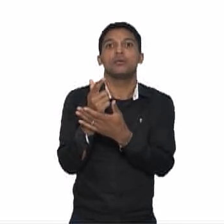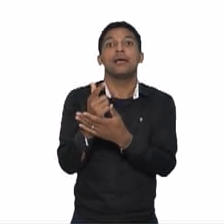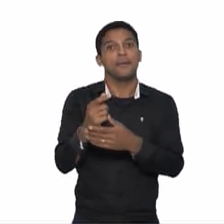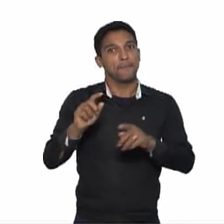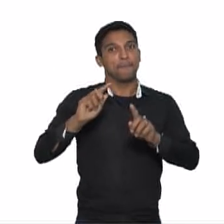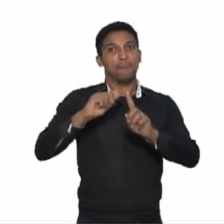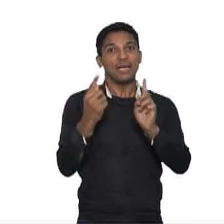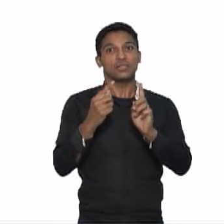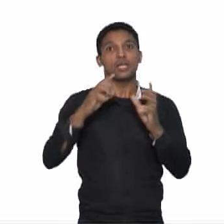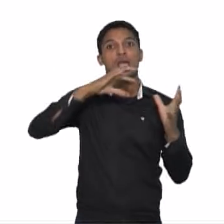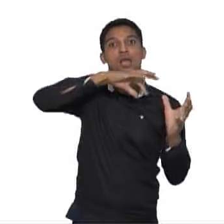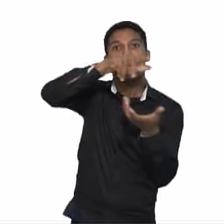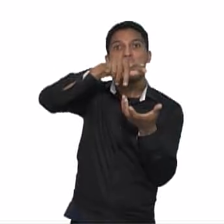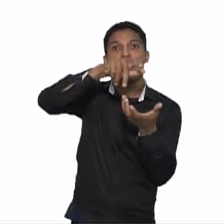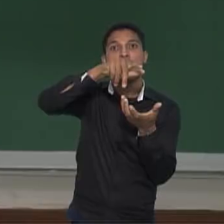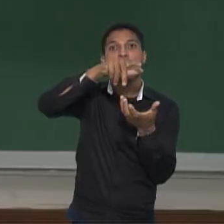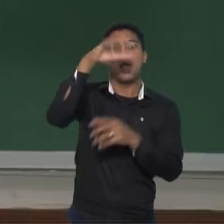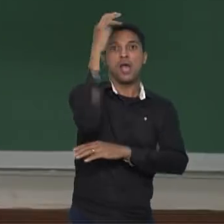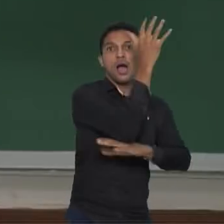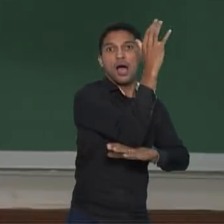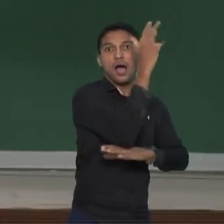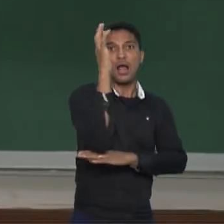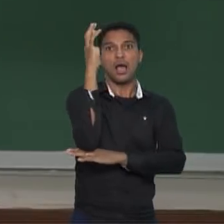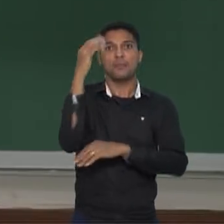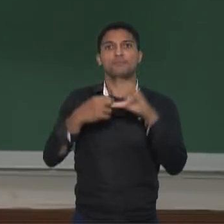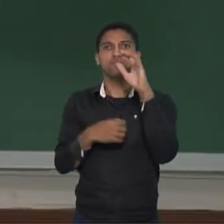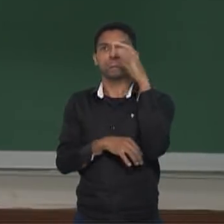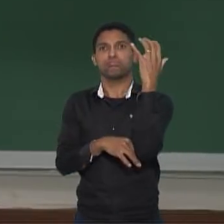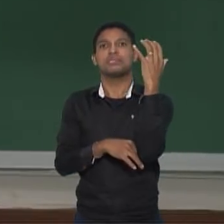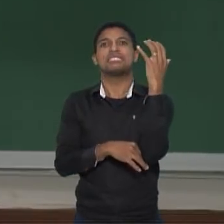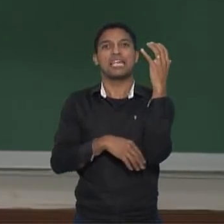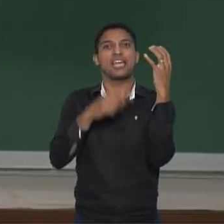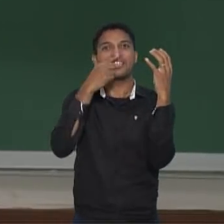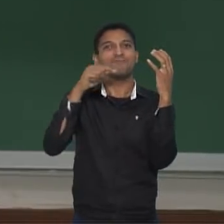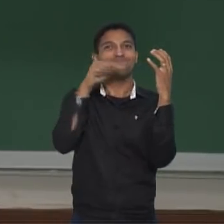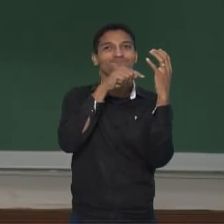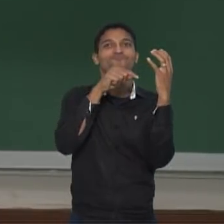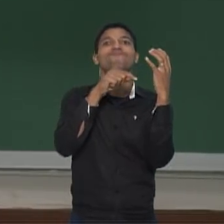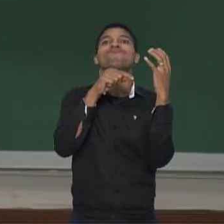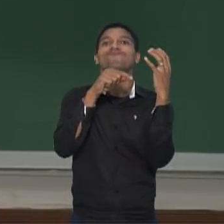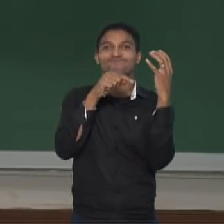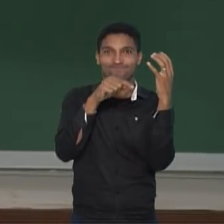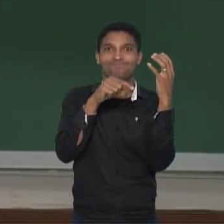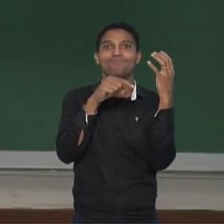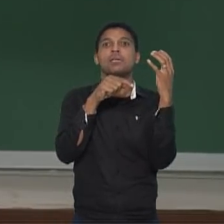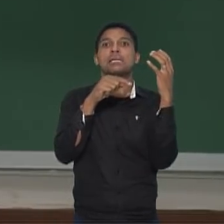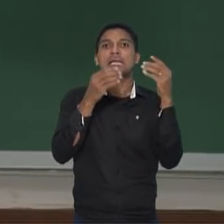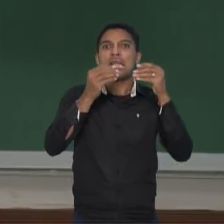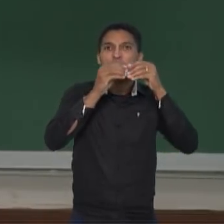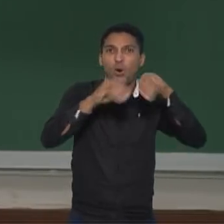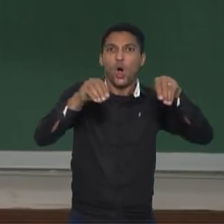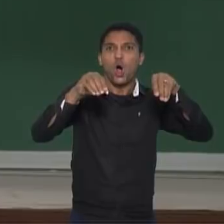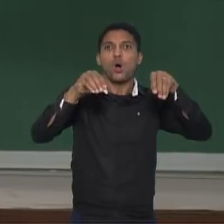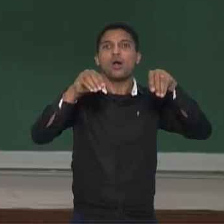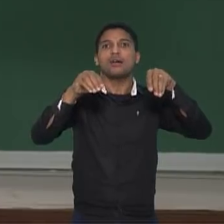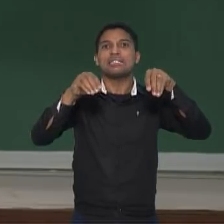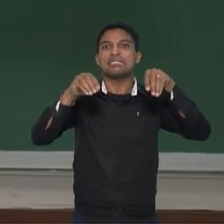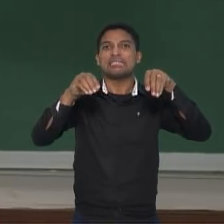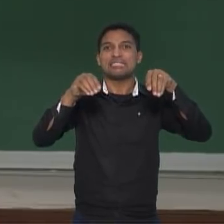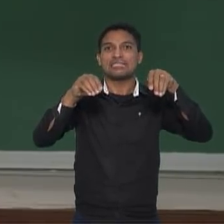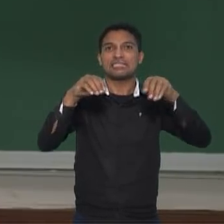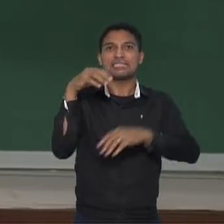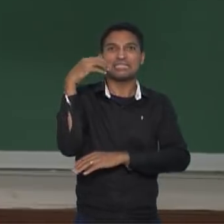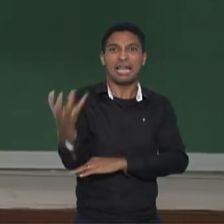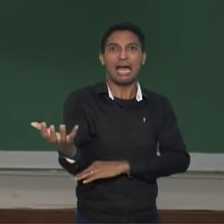reservas de energia do planeta. Então, assunto sério, né? Então, estamos falando ali de uma lógica de consumo que